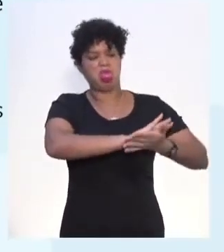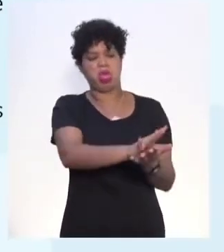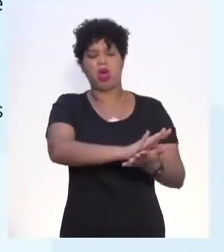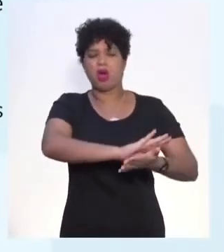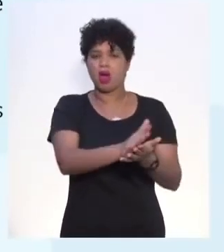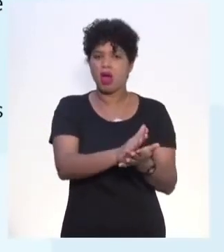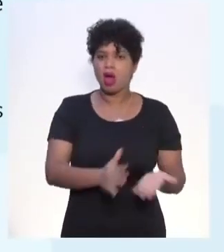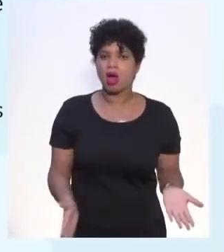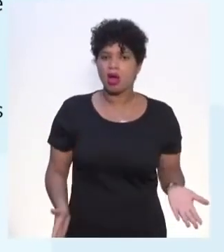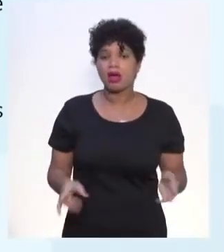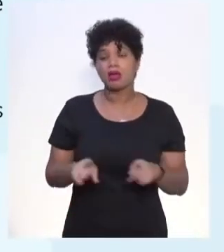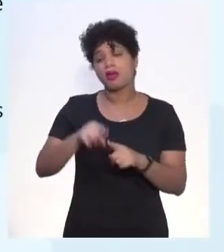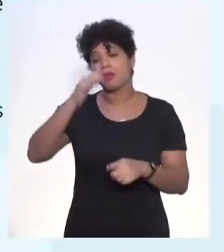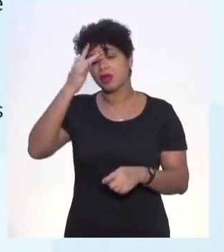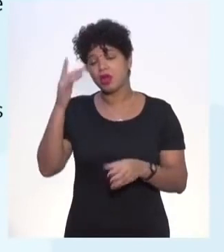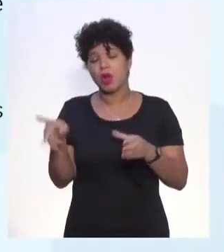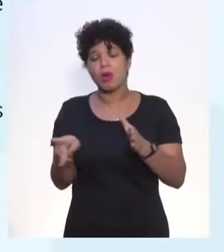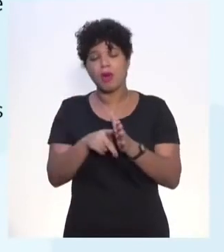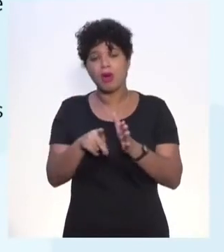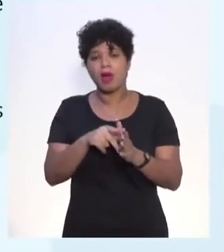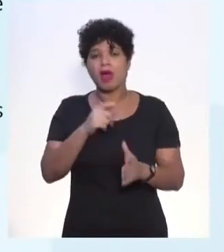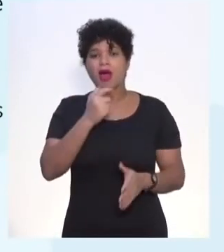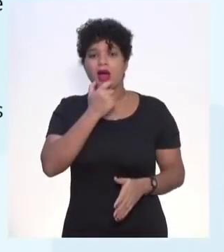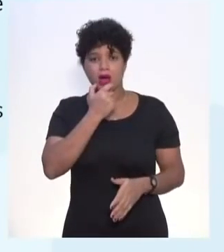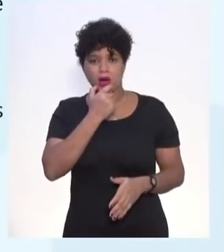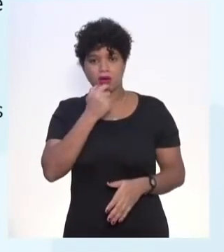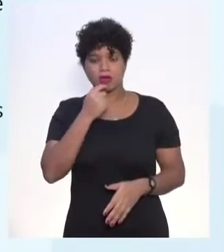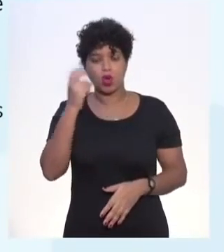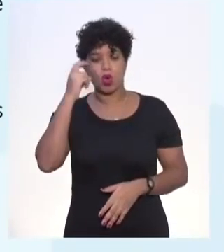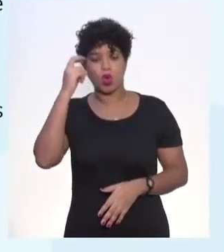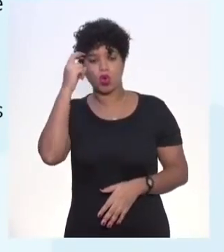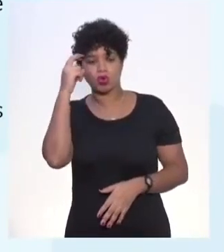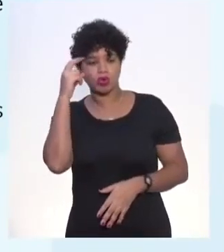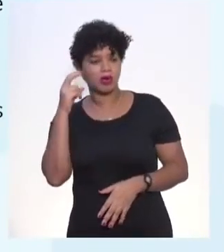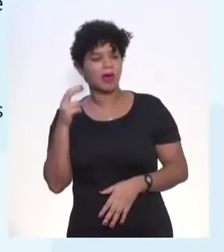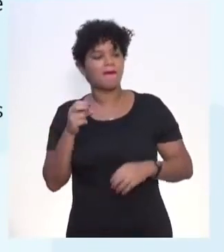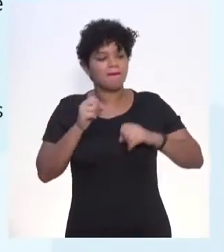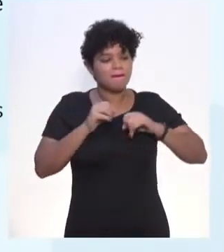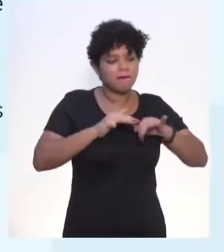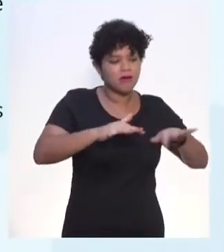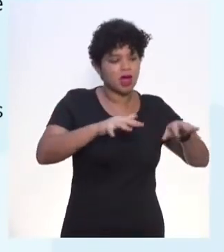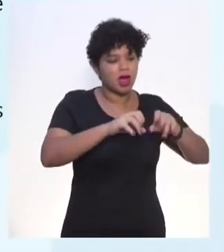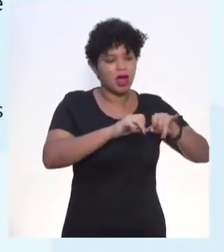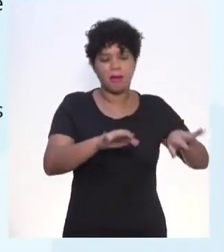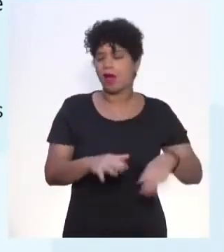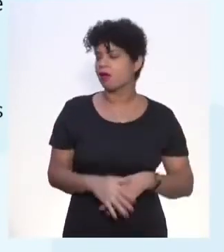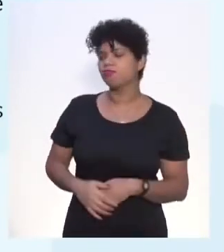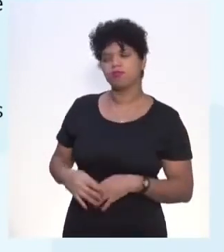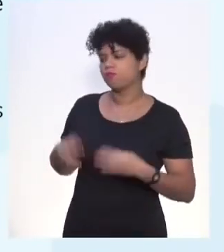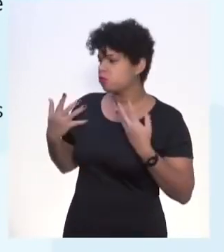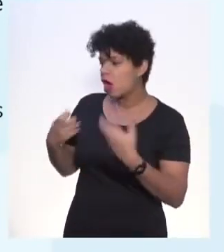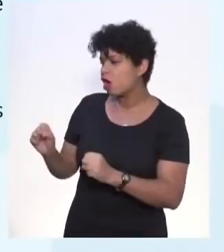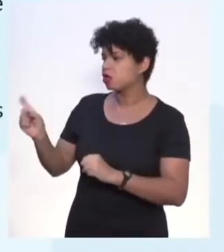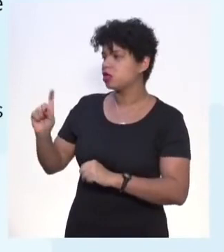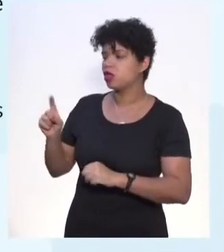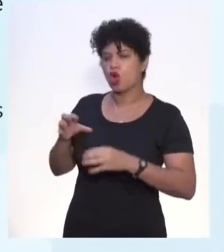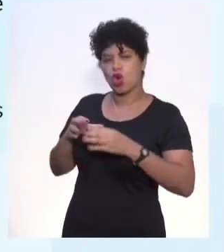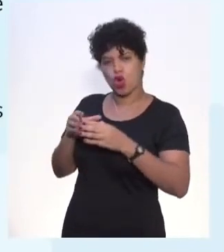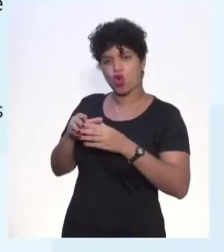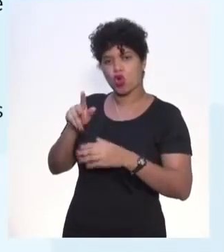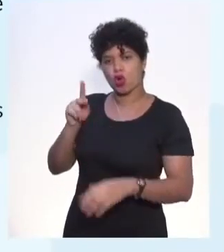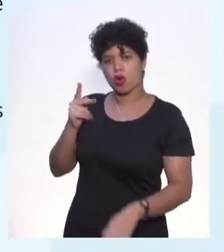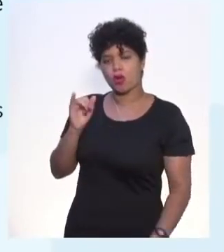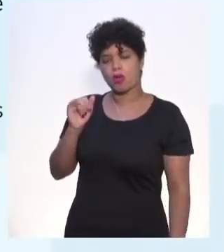a ocidentalização da cultura hindu promovida por meio de proibições de práticas tradicionais, né? Então, ou seja, os